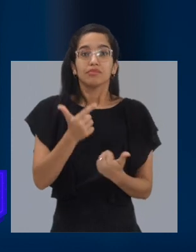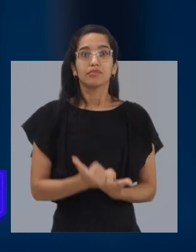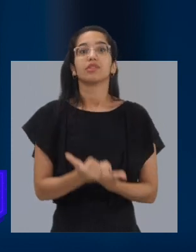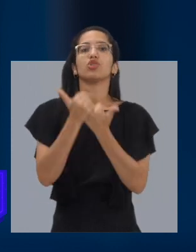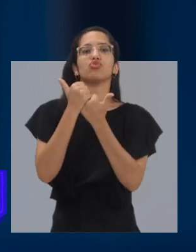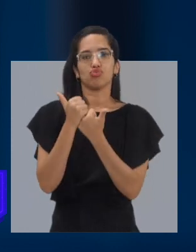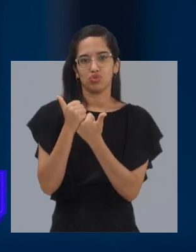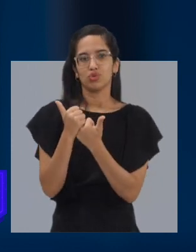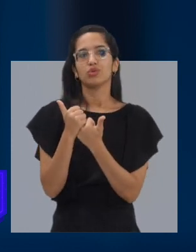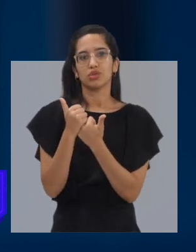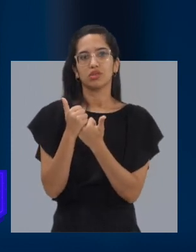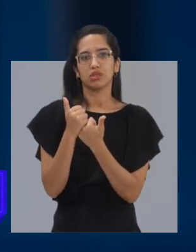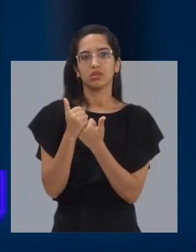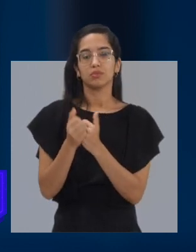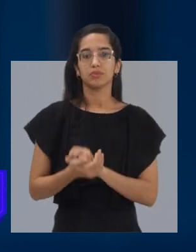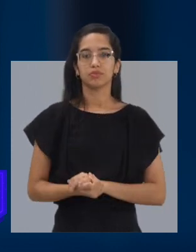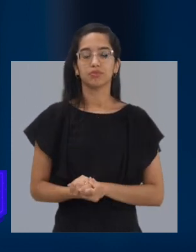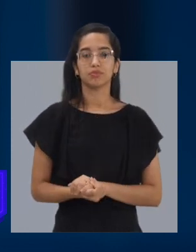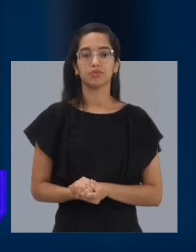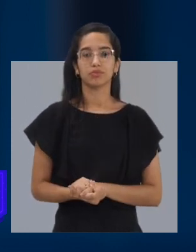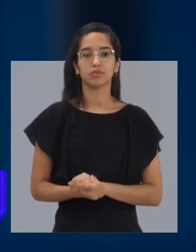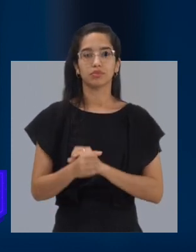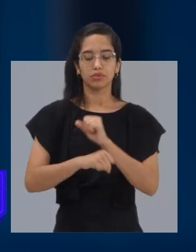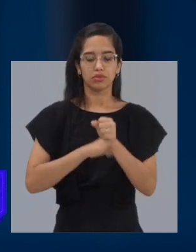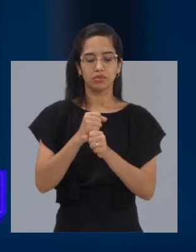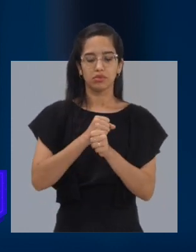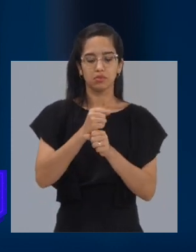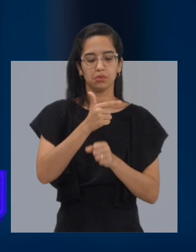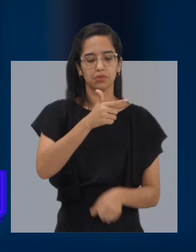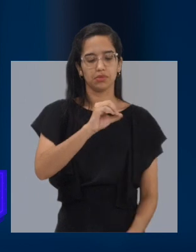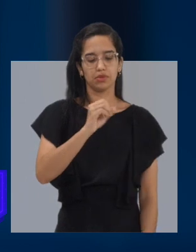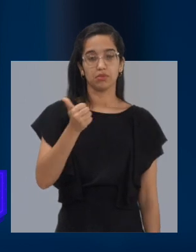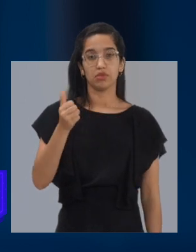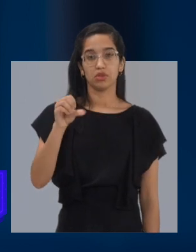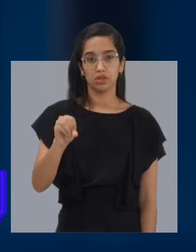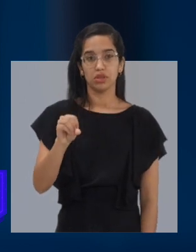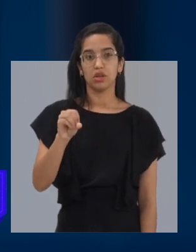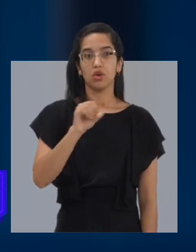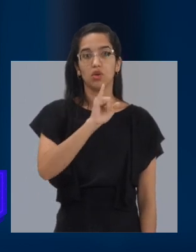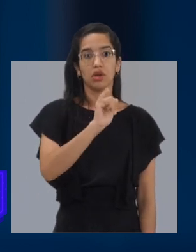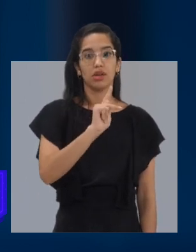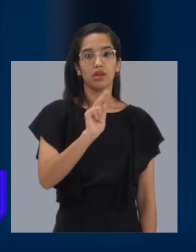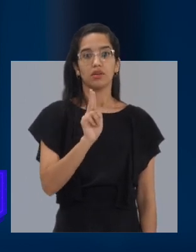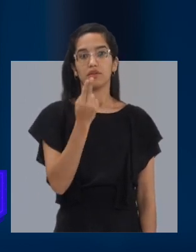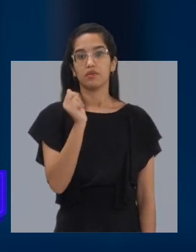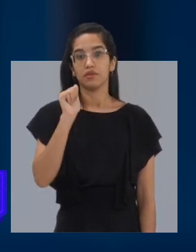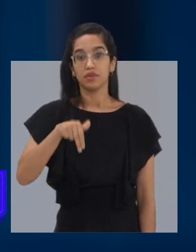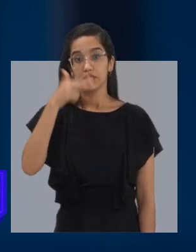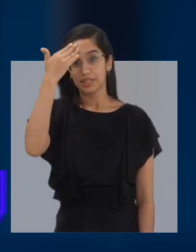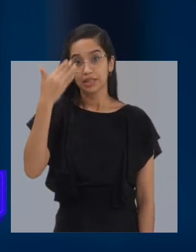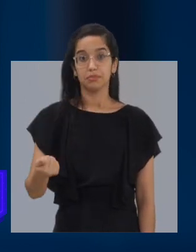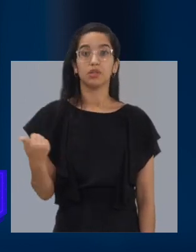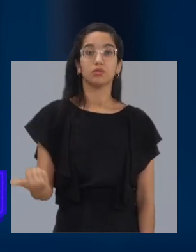aberto de forma regular. Em 2019, o IPHAN, reconhecendo esse importante trabalho do Padre Pedro